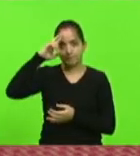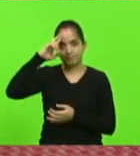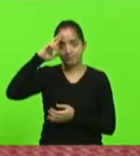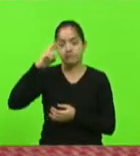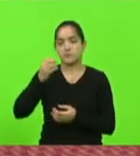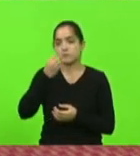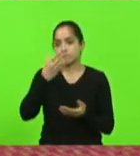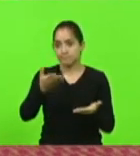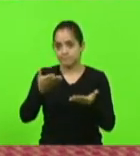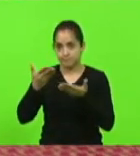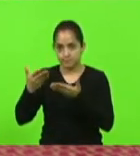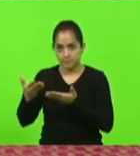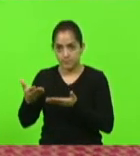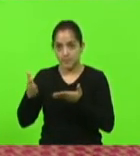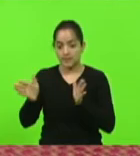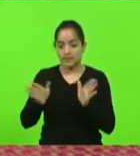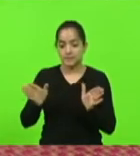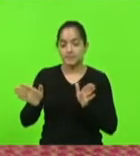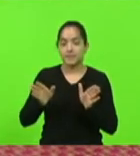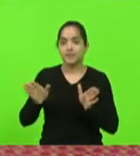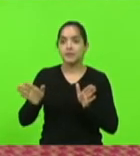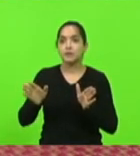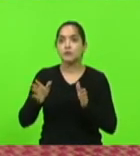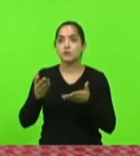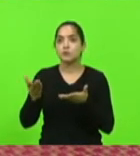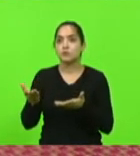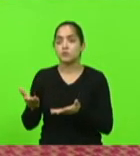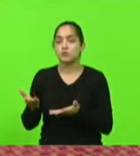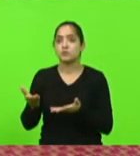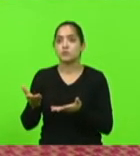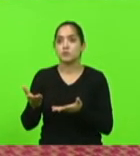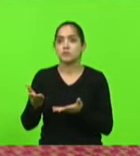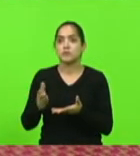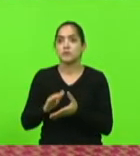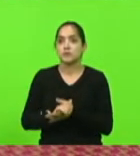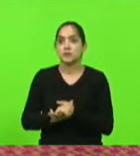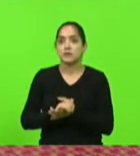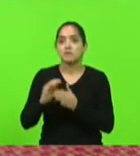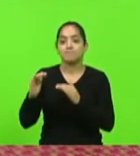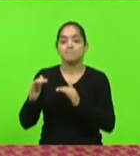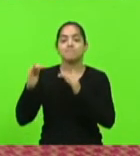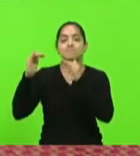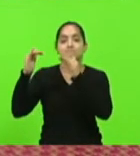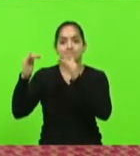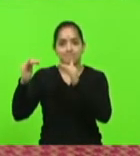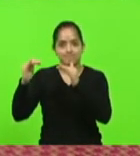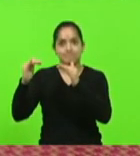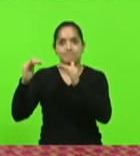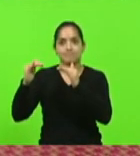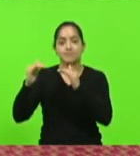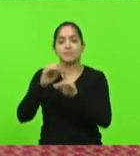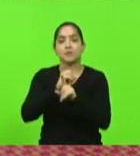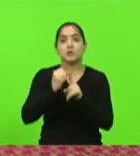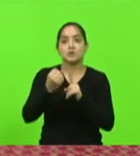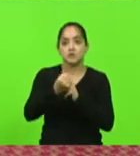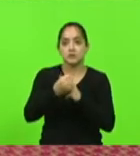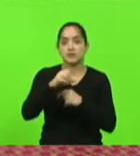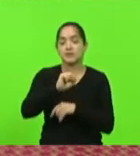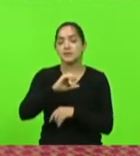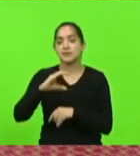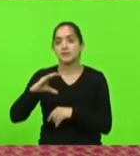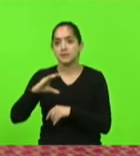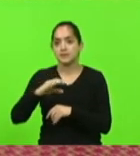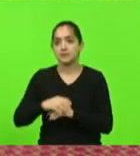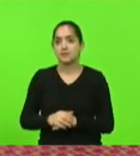que esse período aí seja de engrandecimento aí para a sociedade catarinense